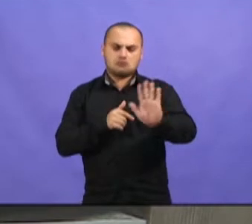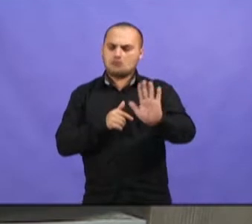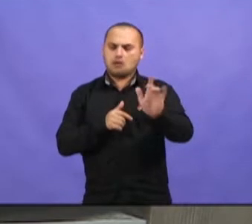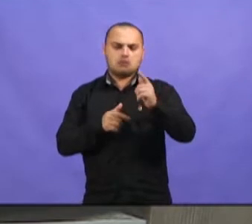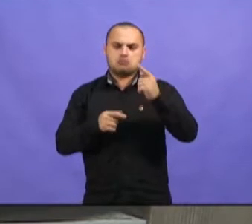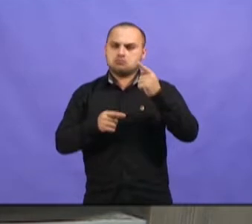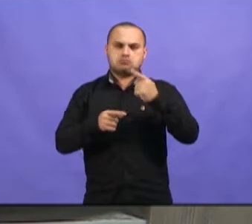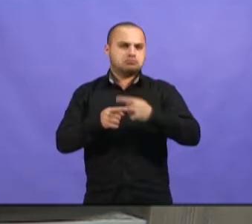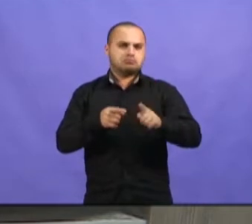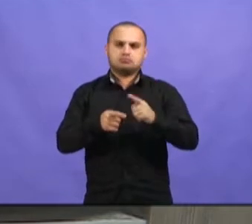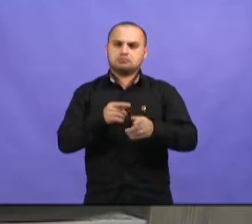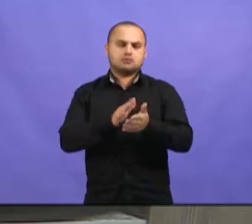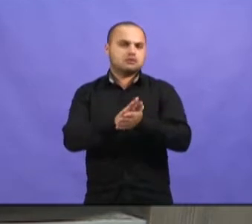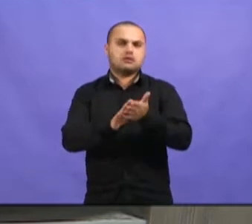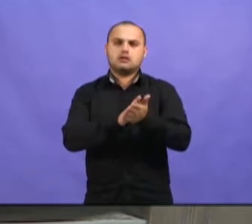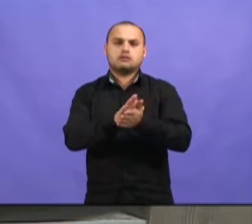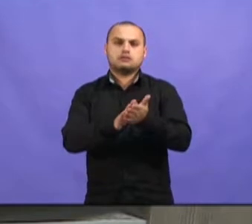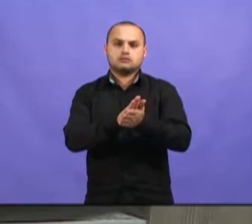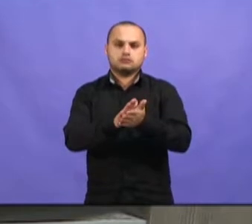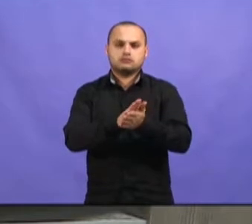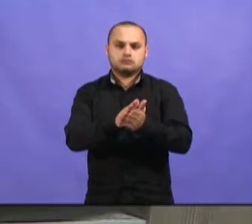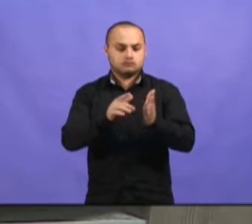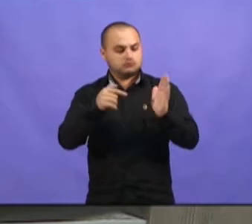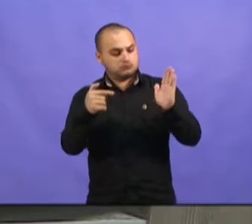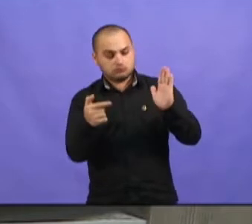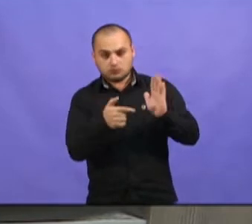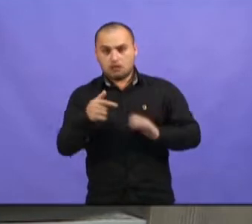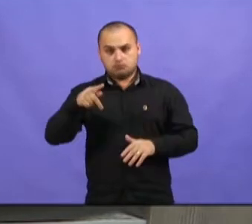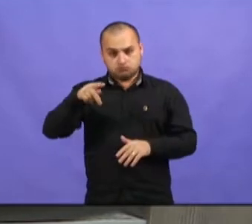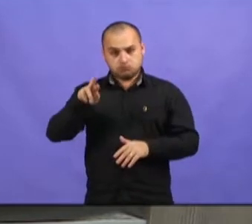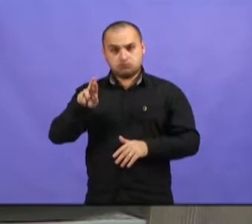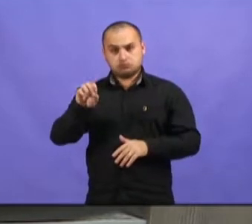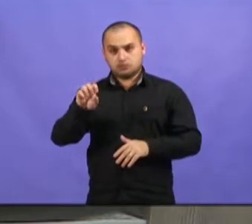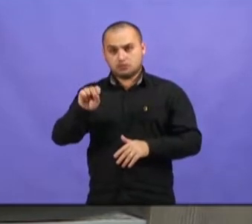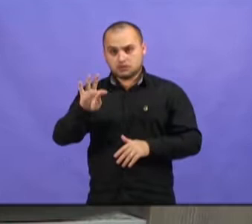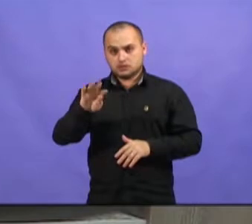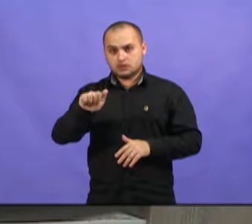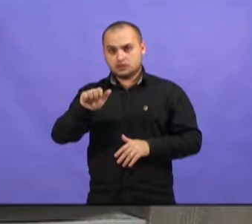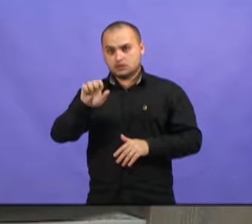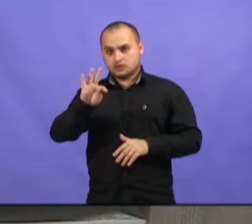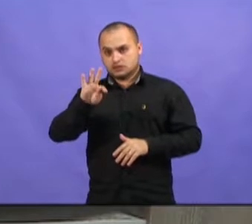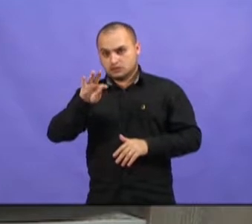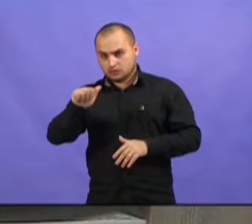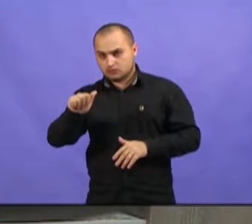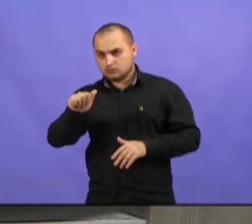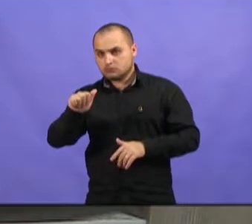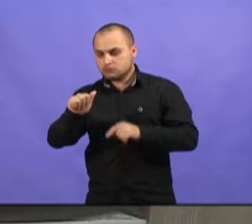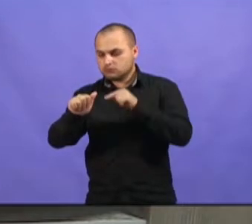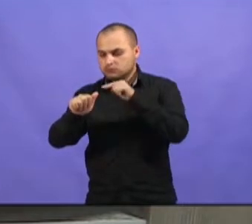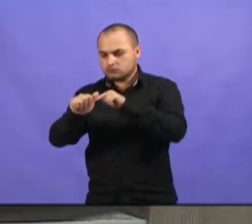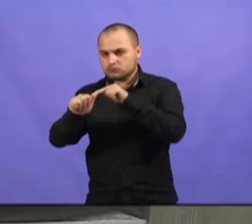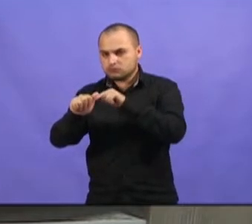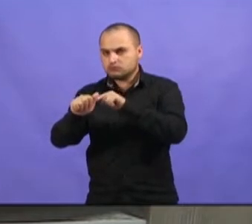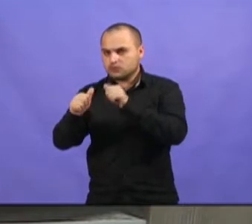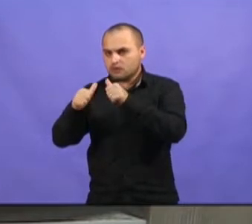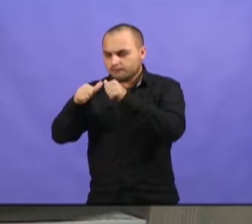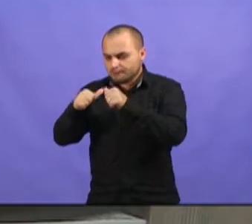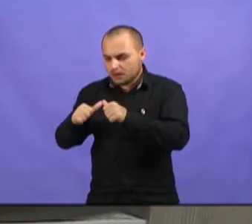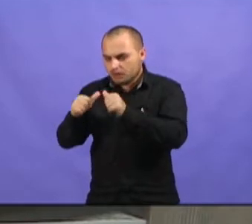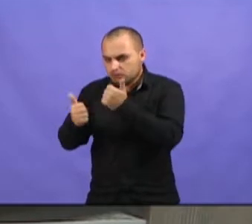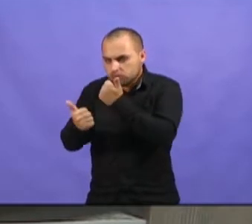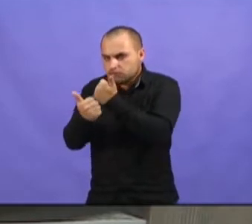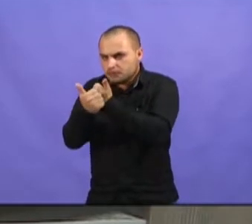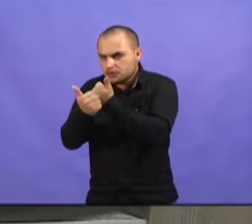a próstata, ela é esse órgão ali que está envolto da uretra, né, e que pode dar